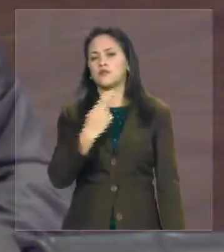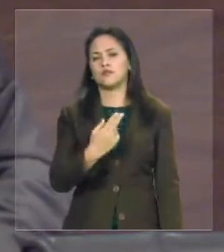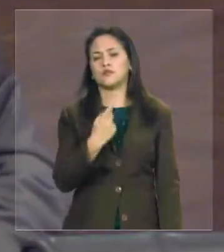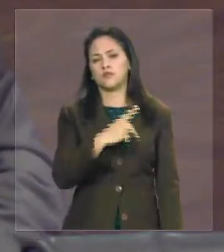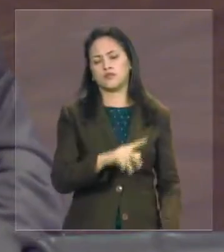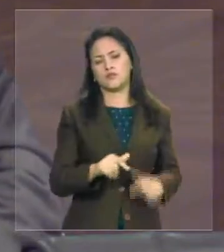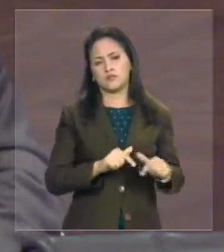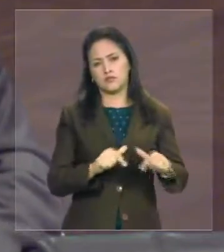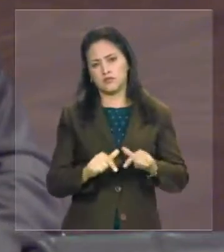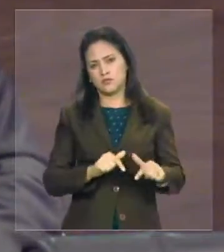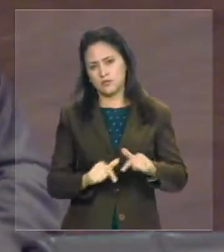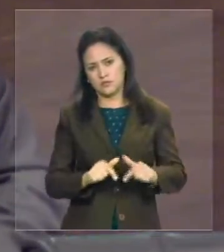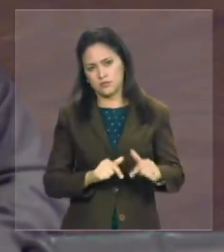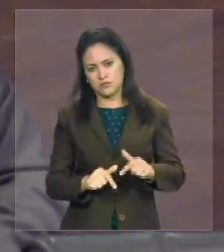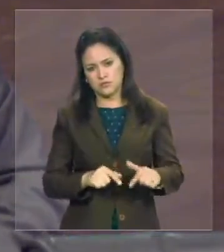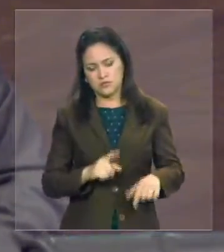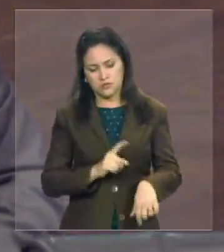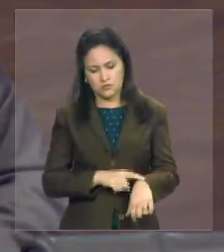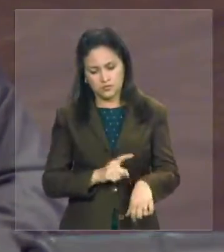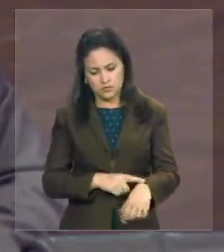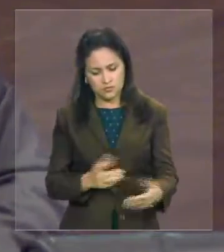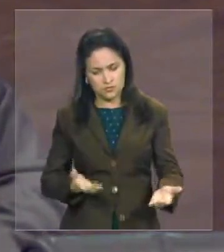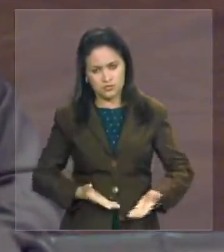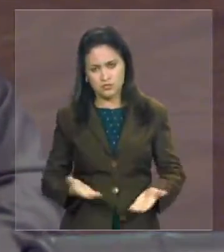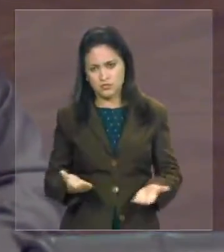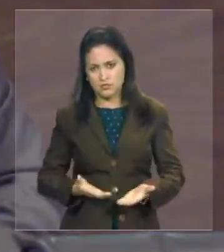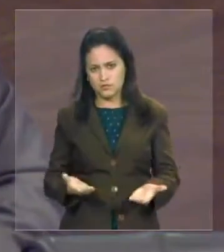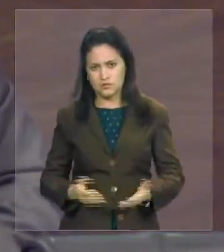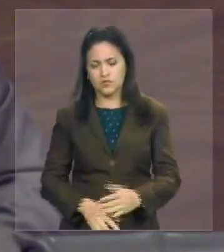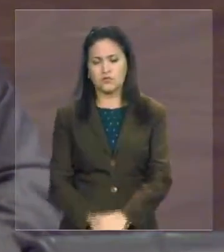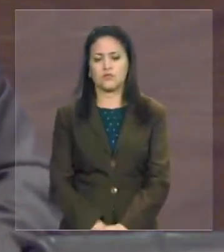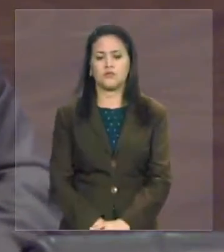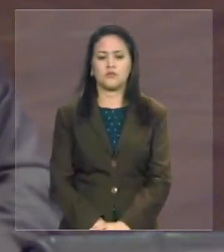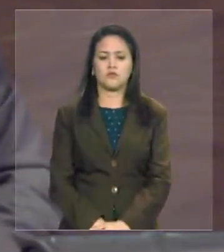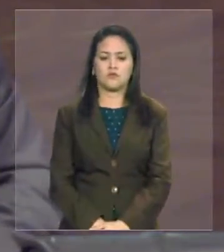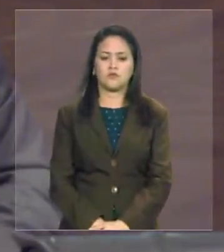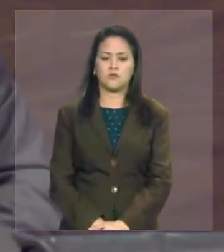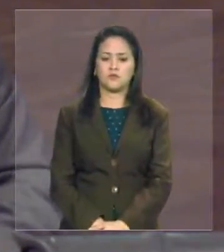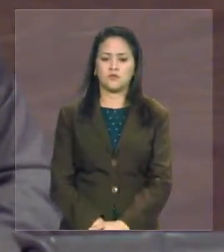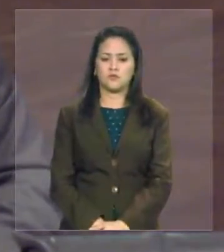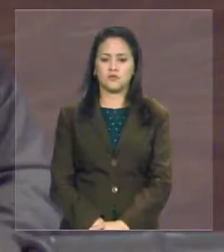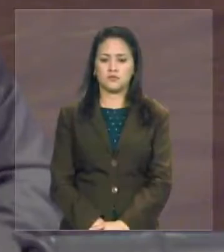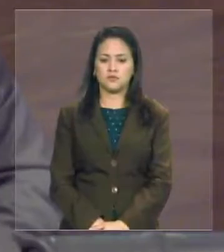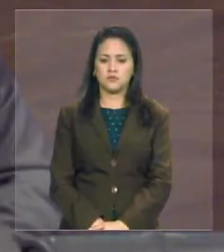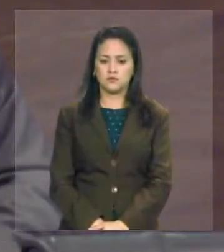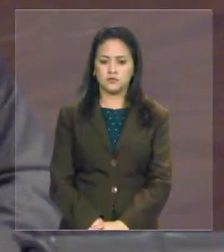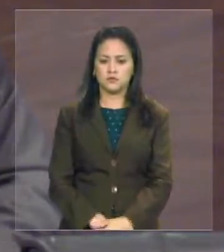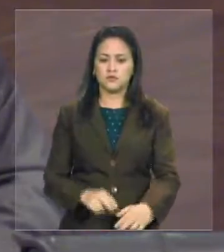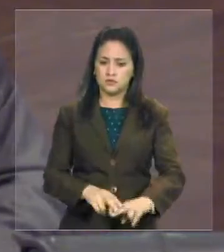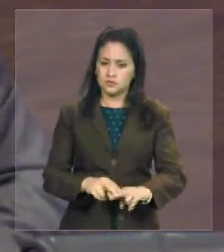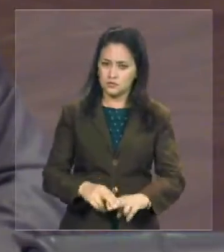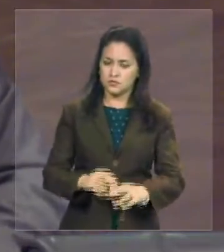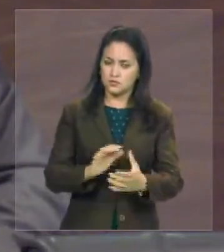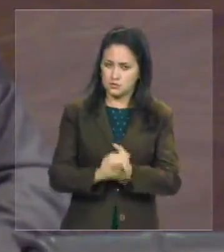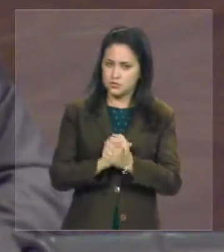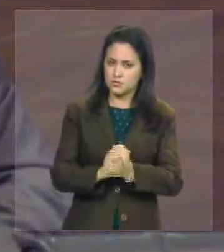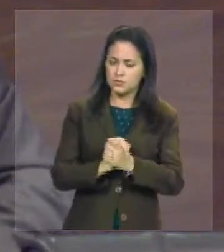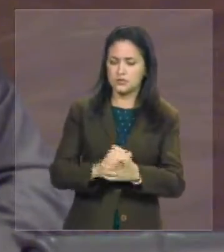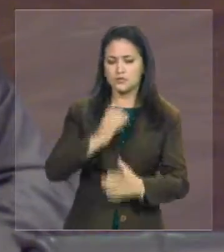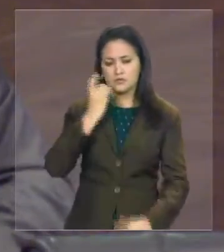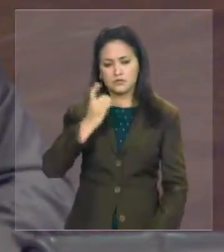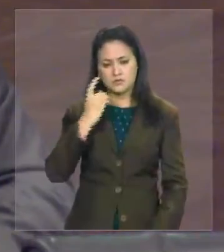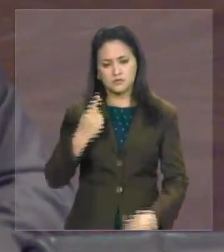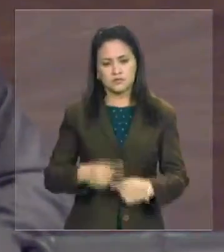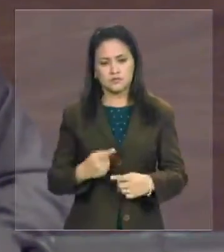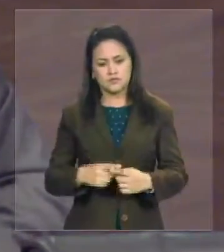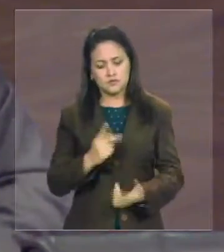ações, ora tomada a nível nacional. Portanto, parabéns, deputado, porque sempre